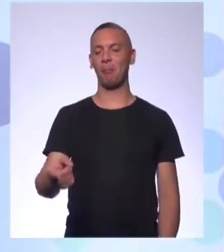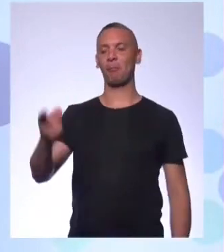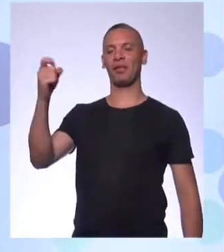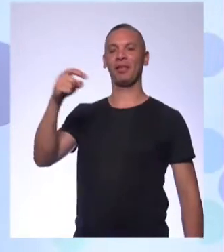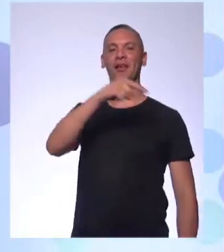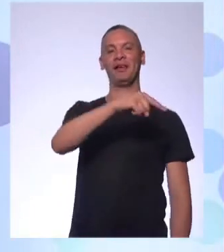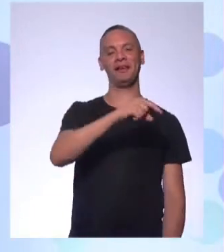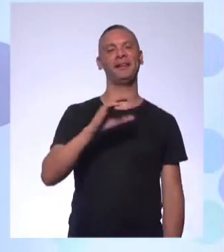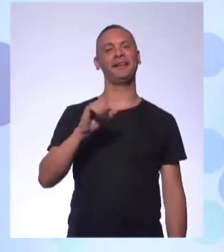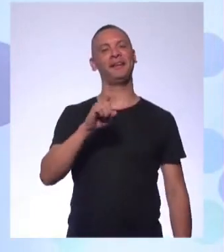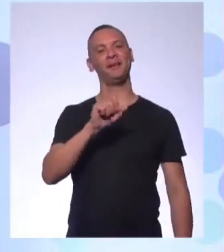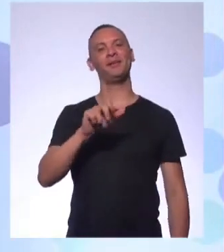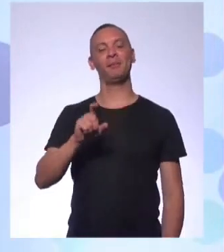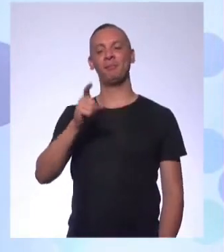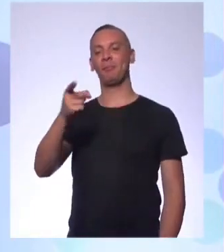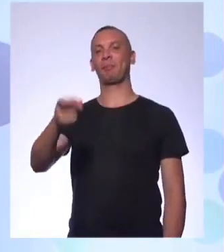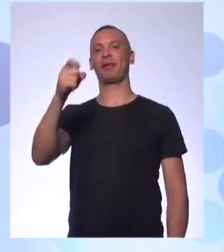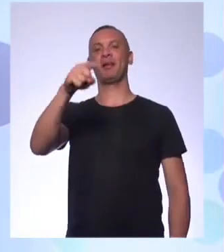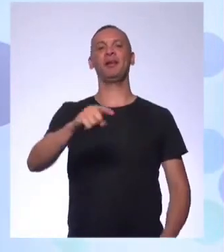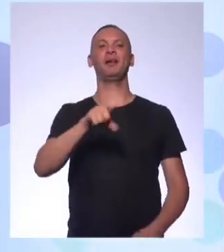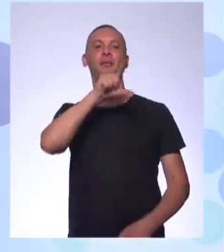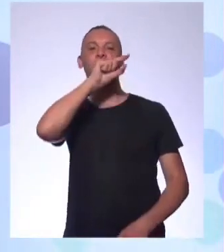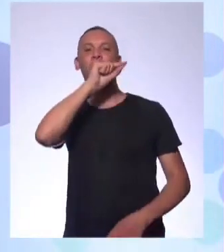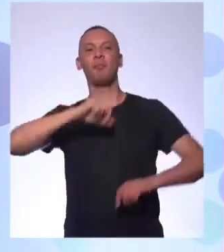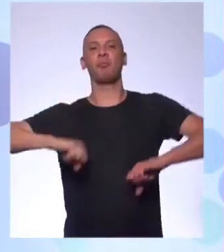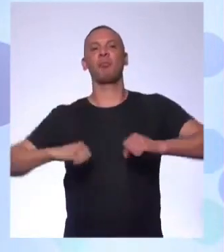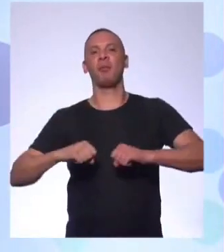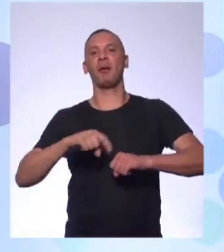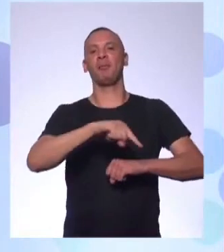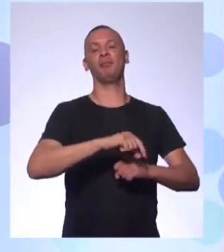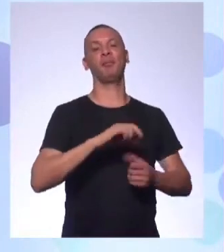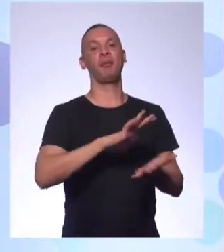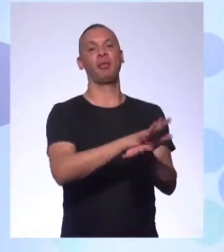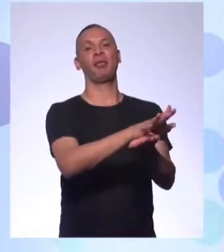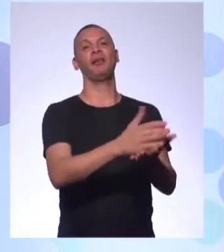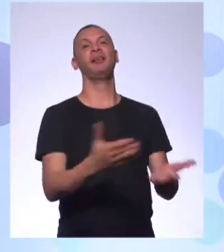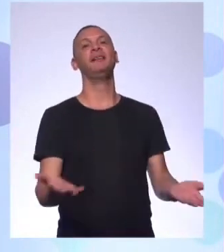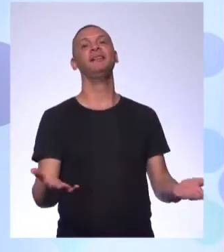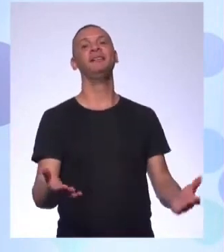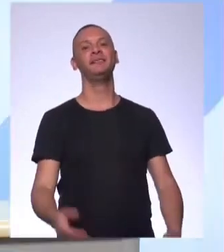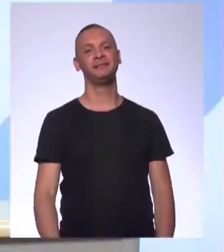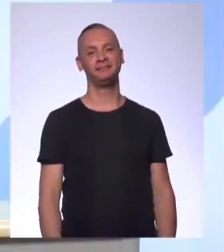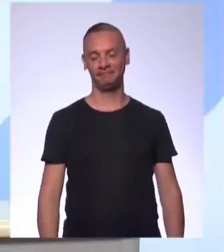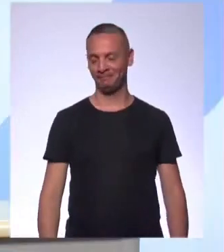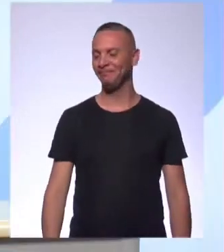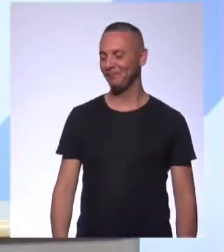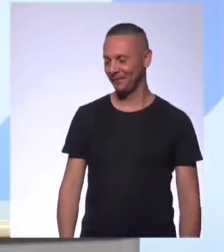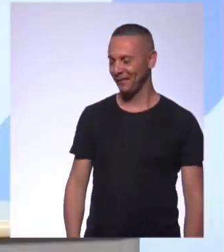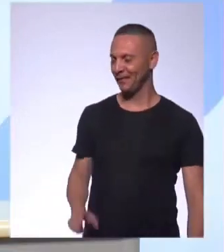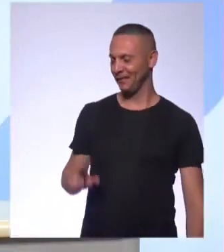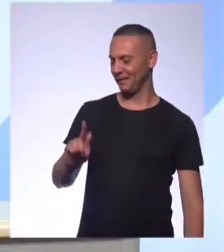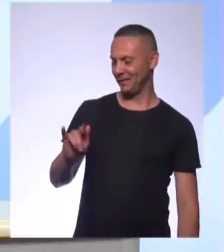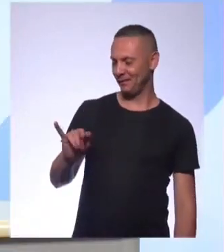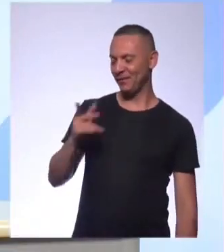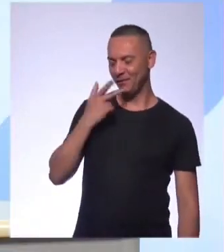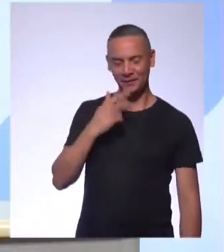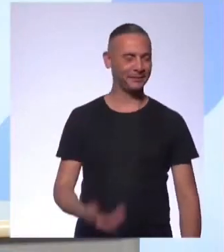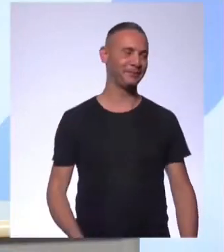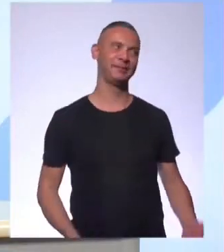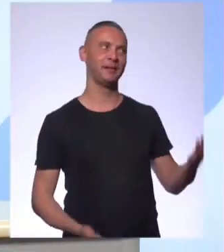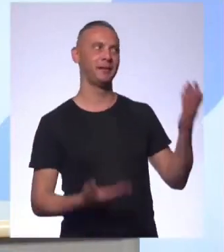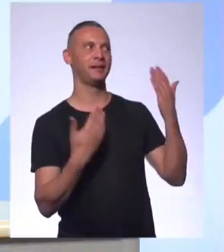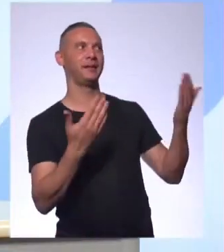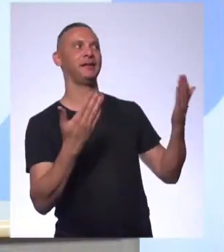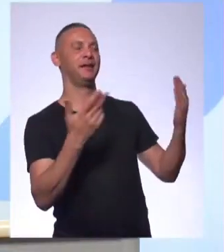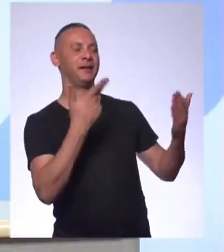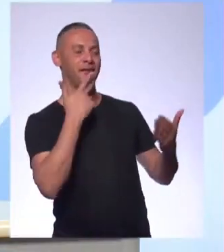que ele cometeu. Ele matou um pinto. E aí, professora? O Gilberto já falou aqui, falo nada hein, com essa história. Hein? Eu falo É